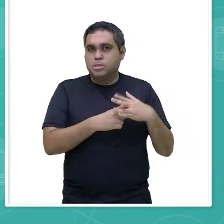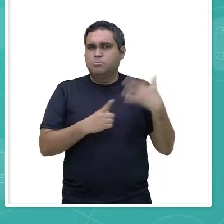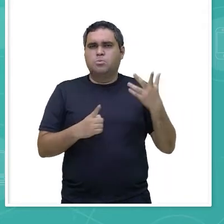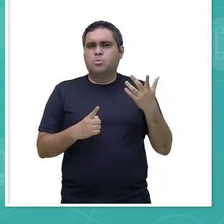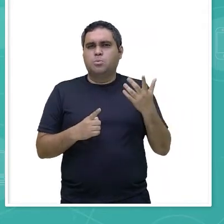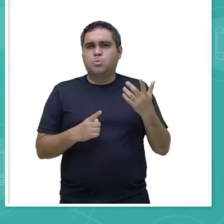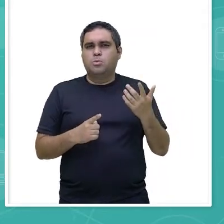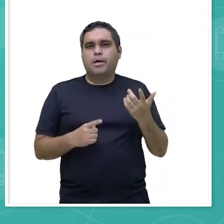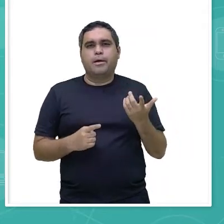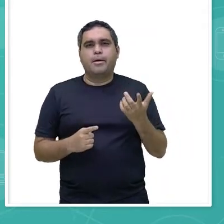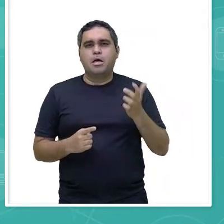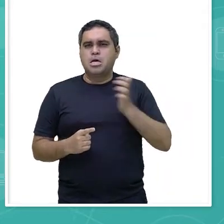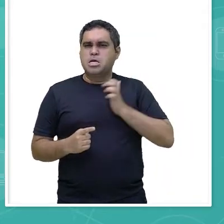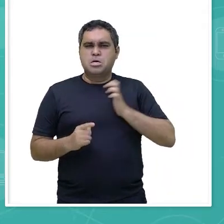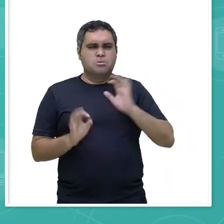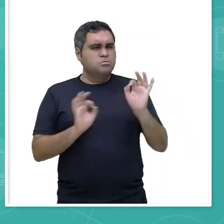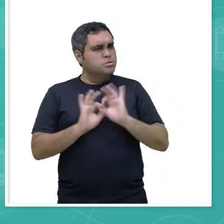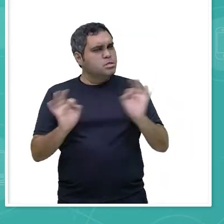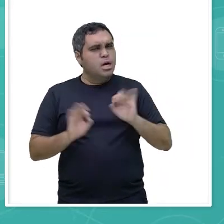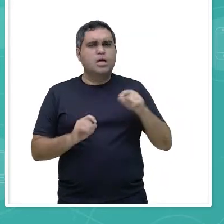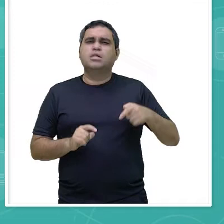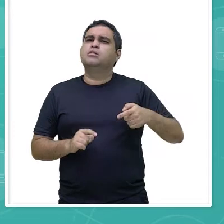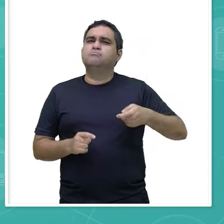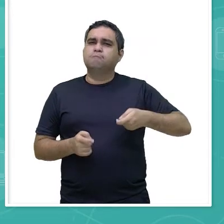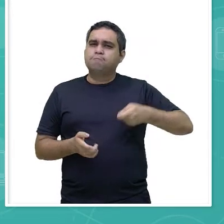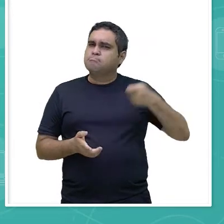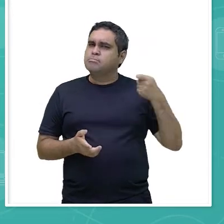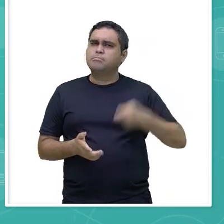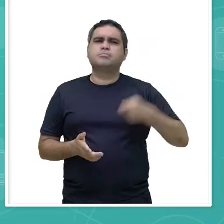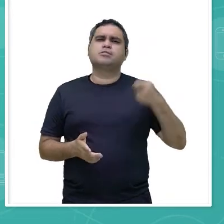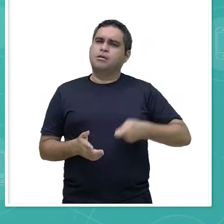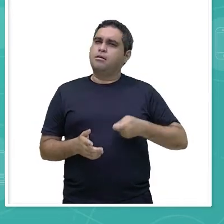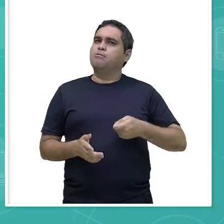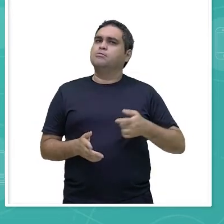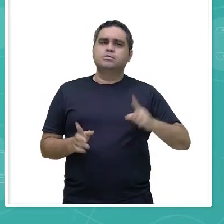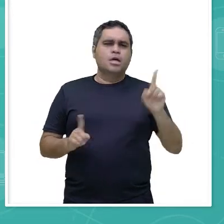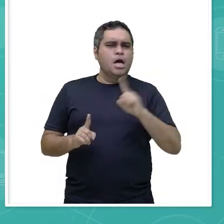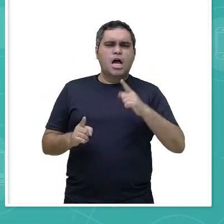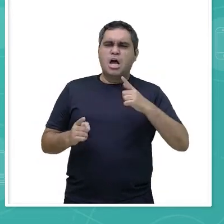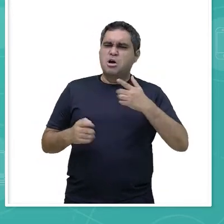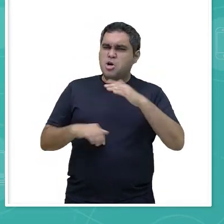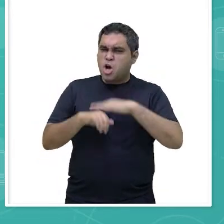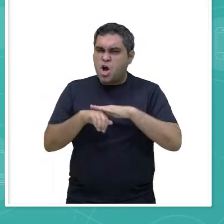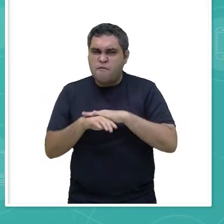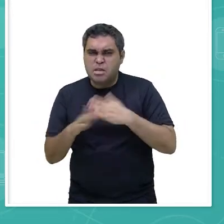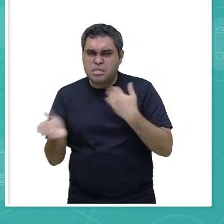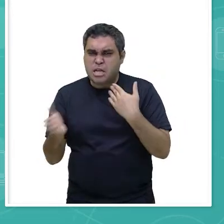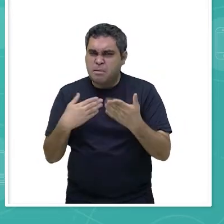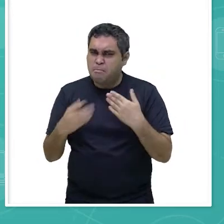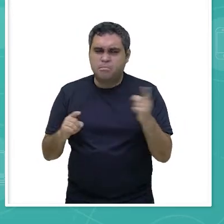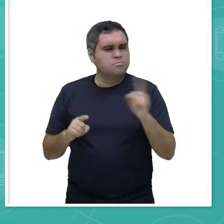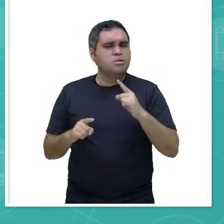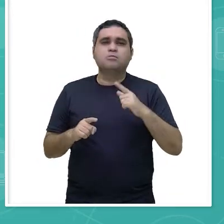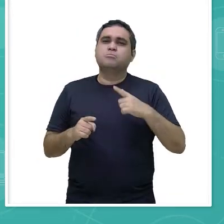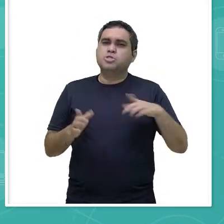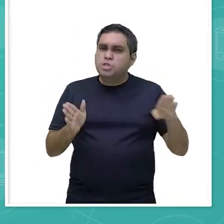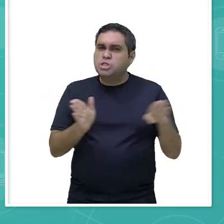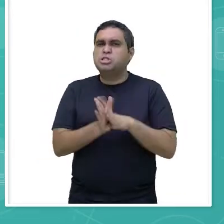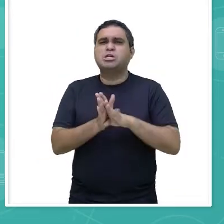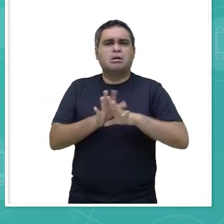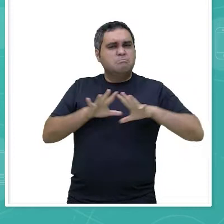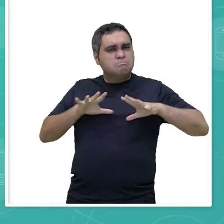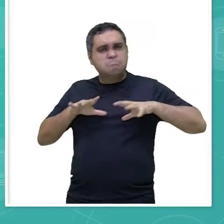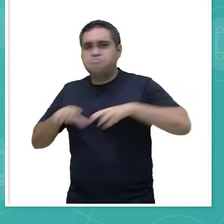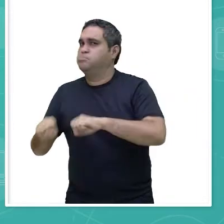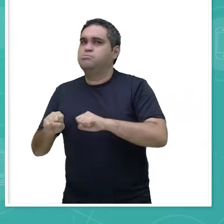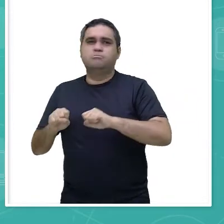Eles eram, além de maioria, radicais. Eles diziam, não, a gente não tem que conversar muito não. A gente tem que chegar lá, derrubar o poder, tirar a burguesia e